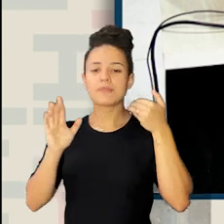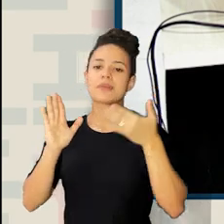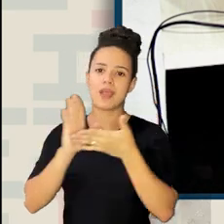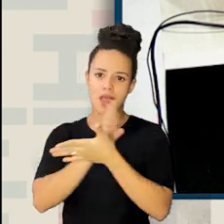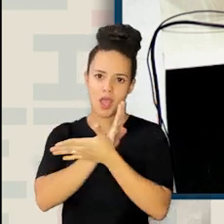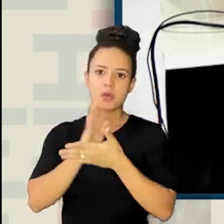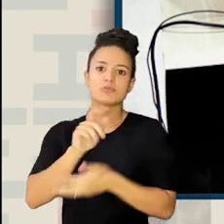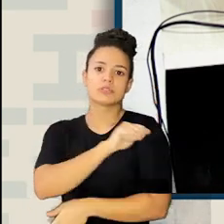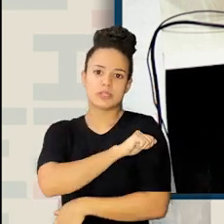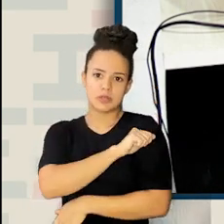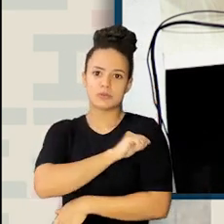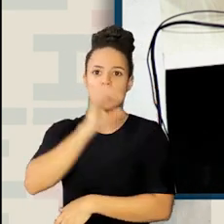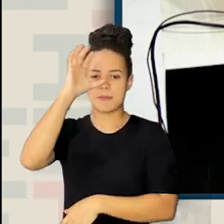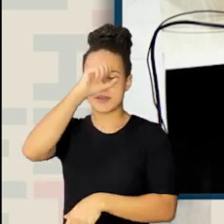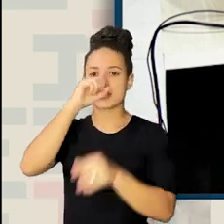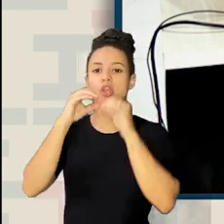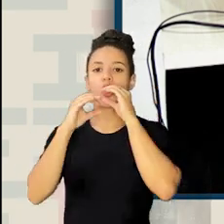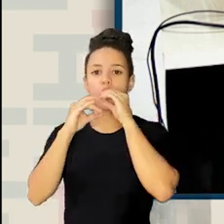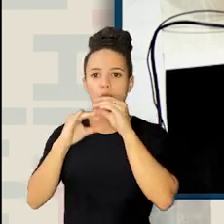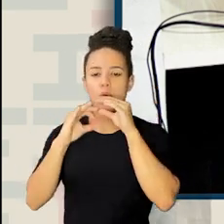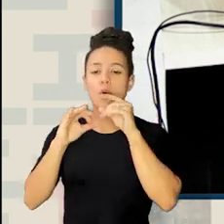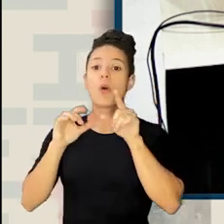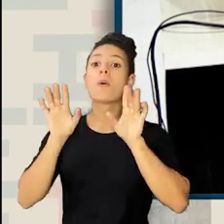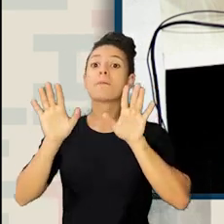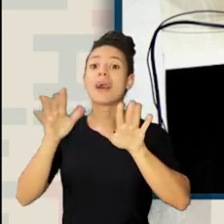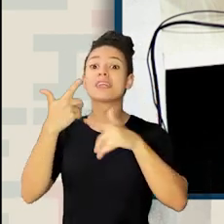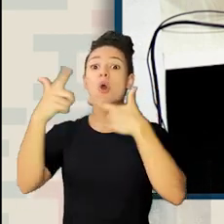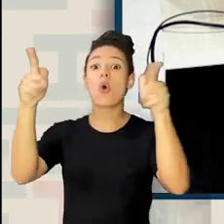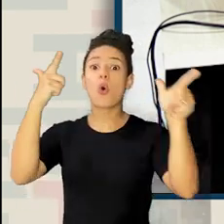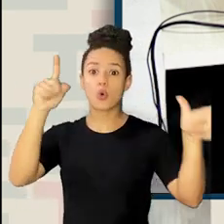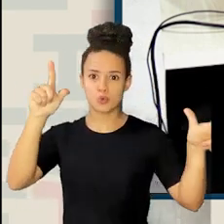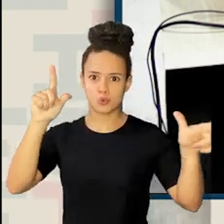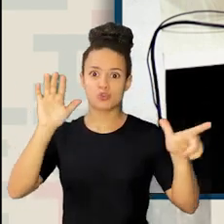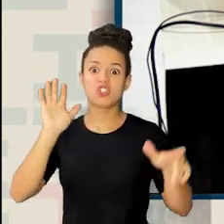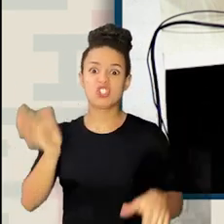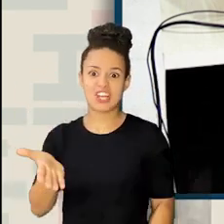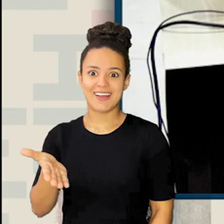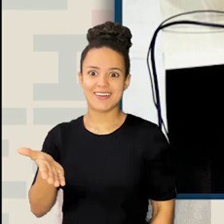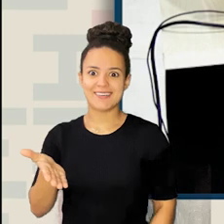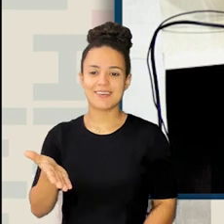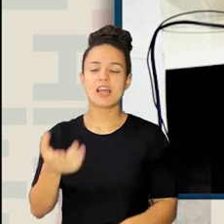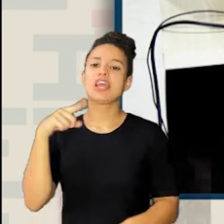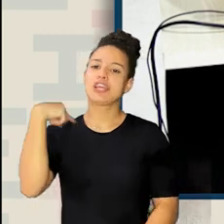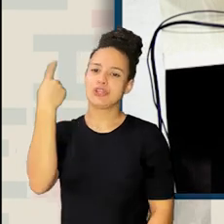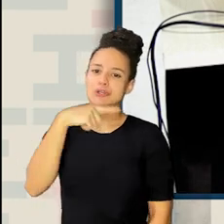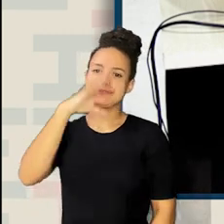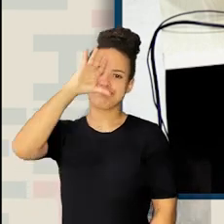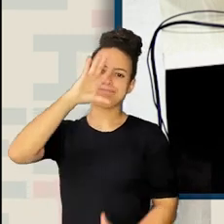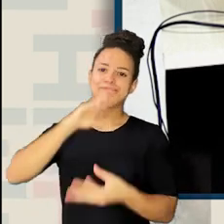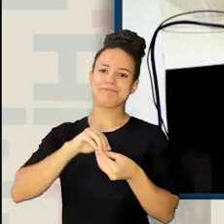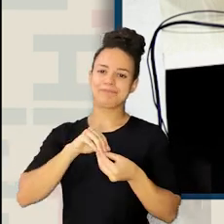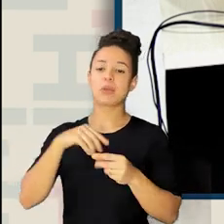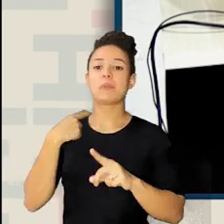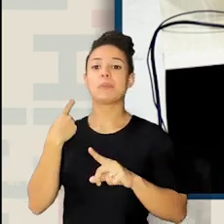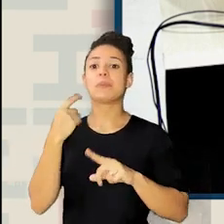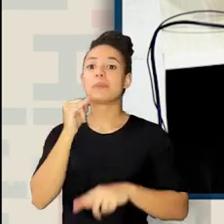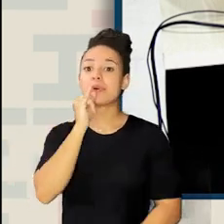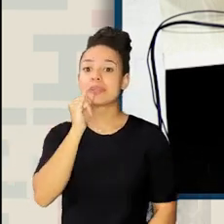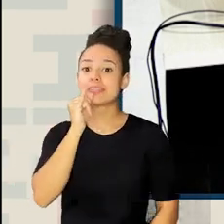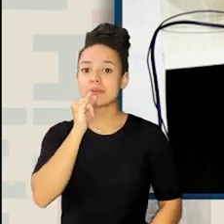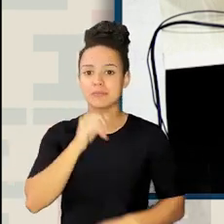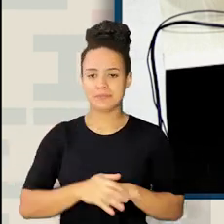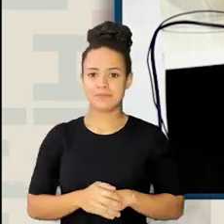alguns alunos que aprendem flauta que eles tocam outros instrumentos de sopro, sabe? E aí a gente já sabe, por exemplo,